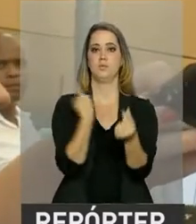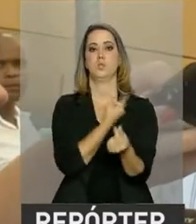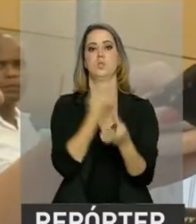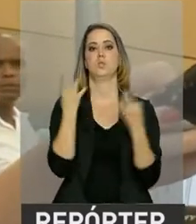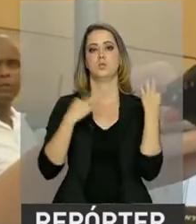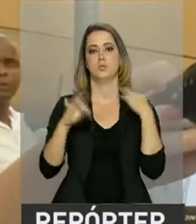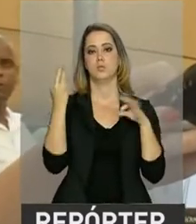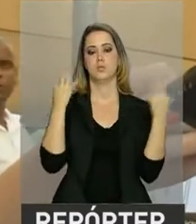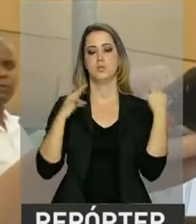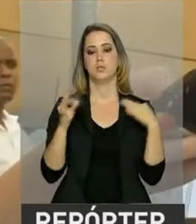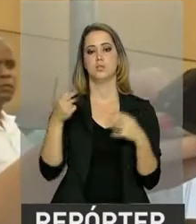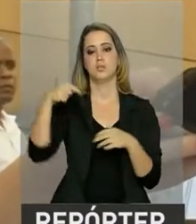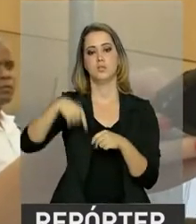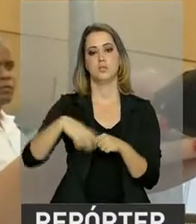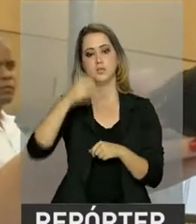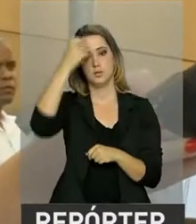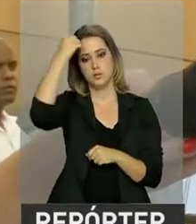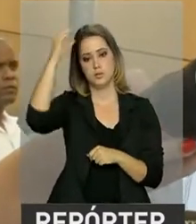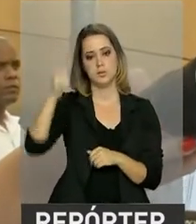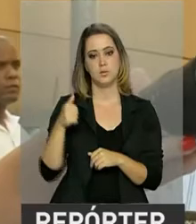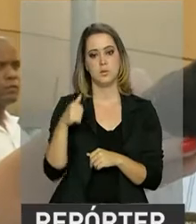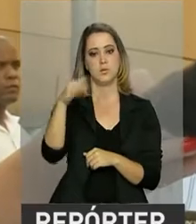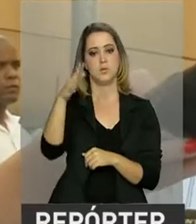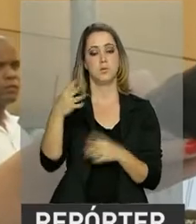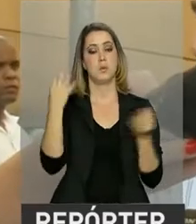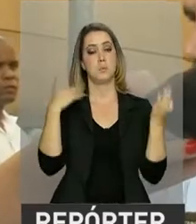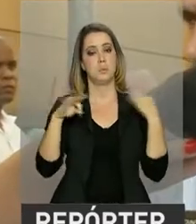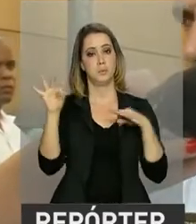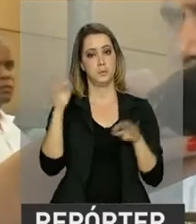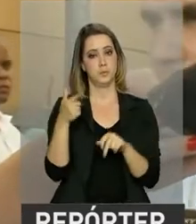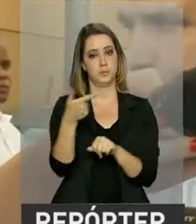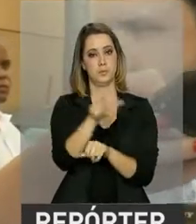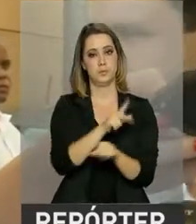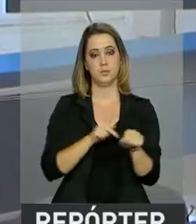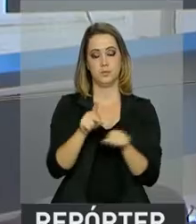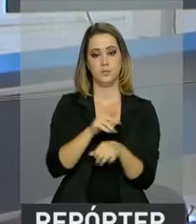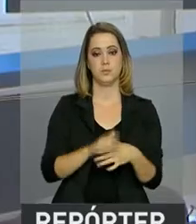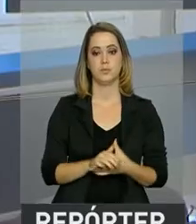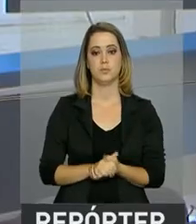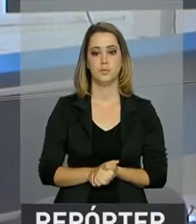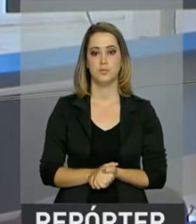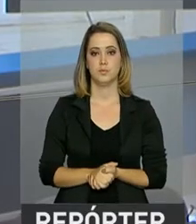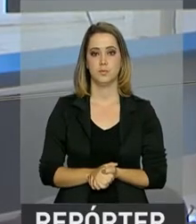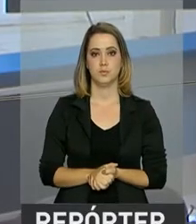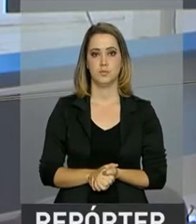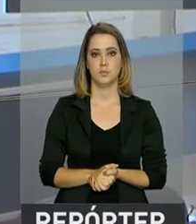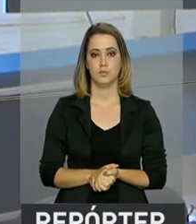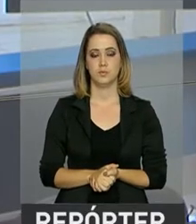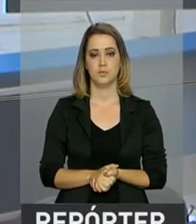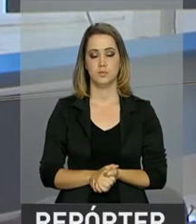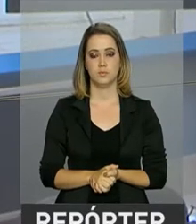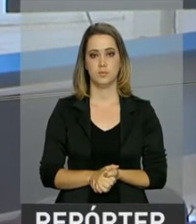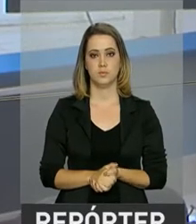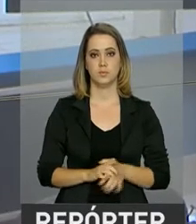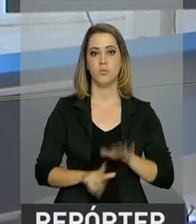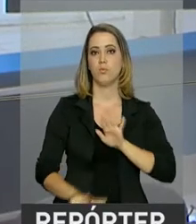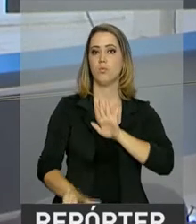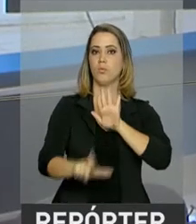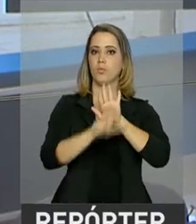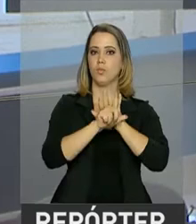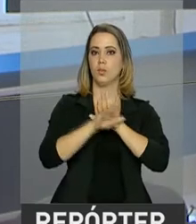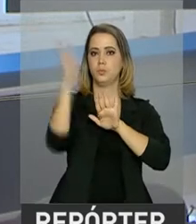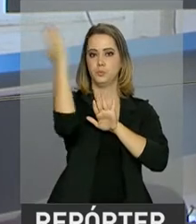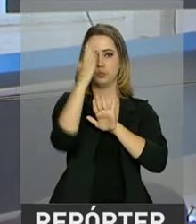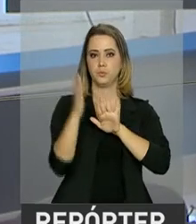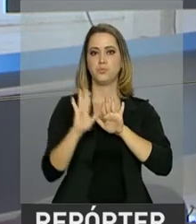turistas viajando pelo Brasil e mais turistas internacionais vindo para cá também. O Código de Trânsito